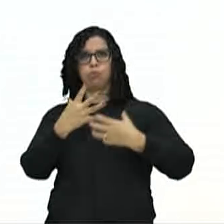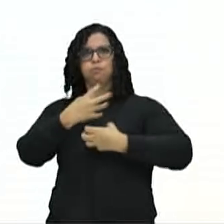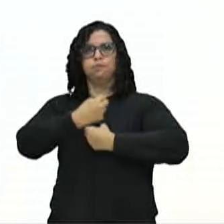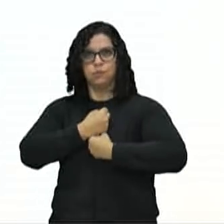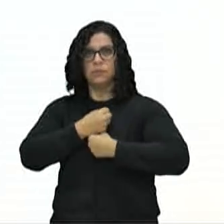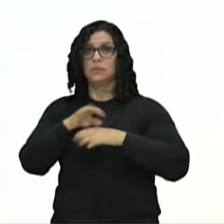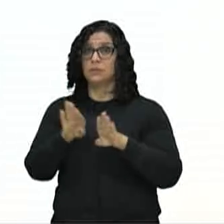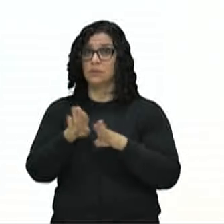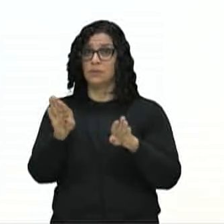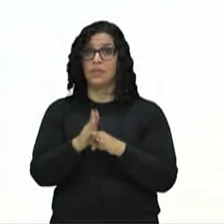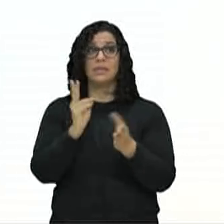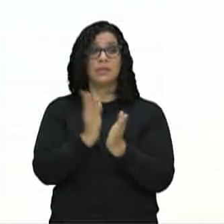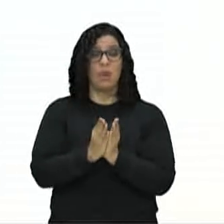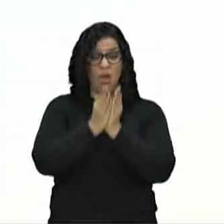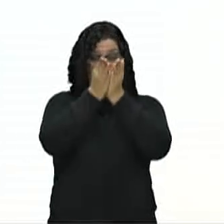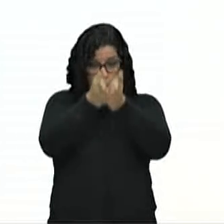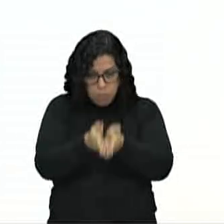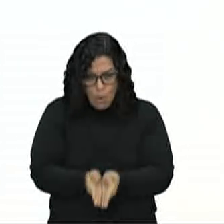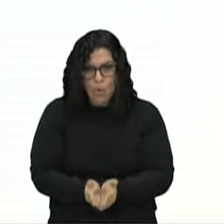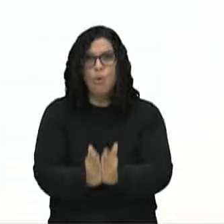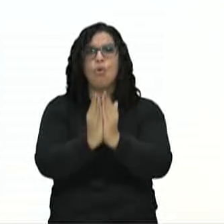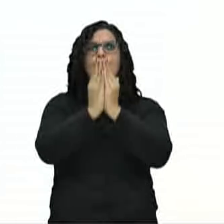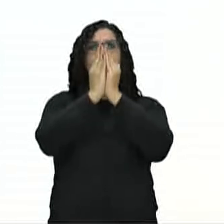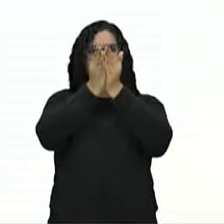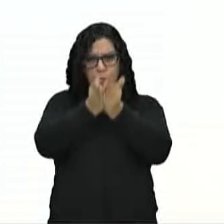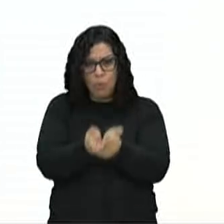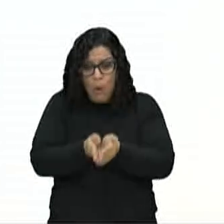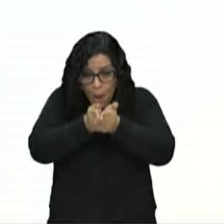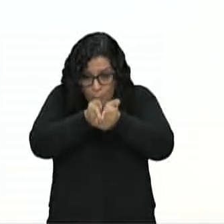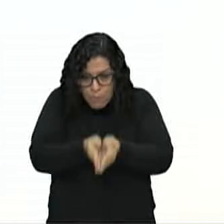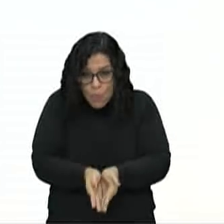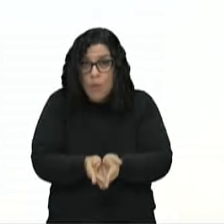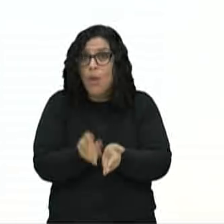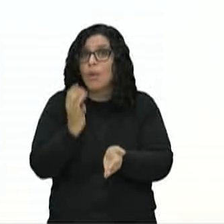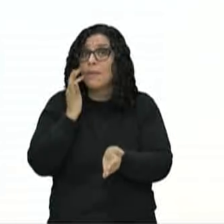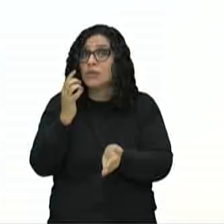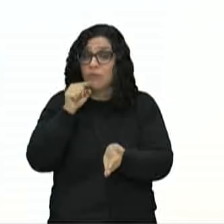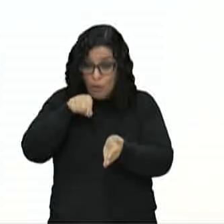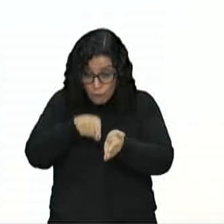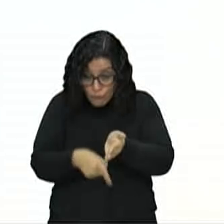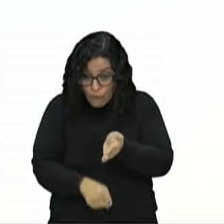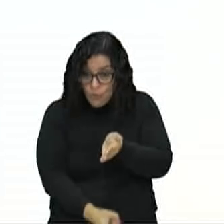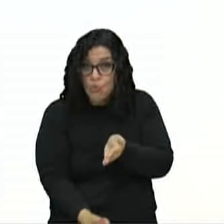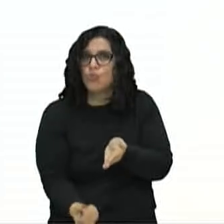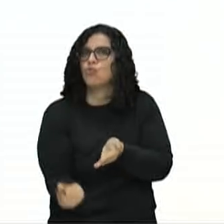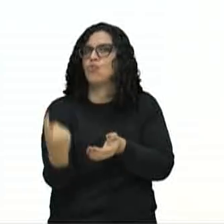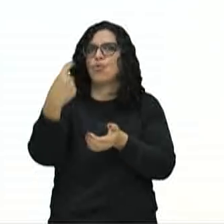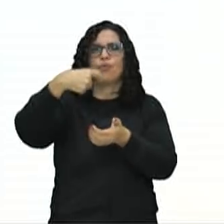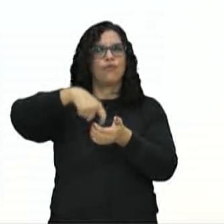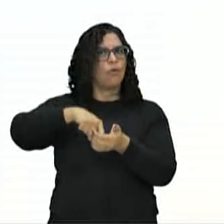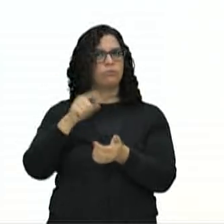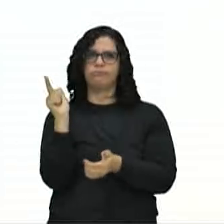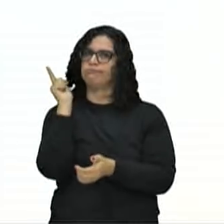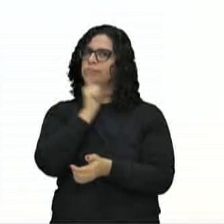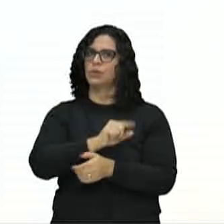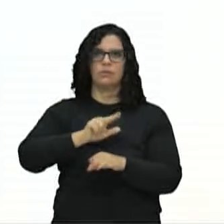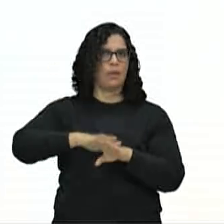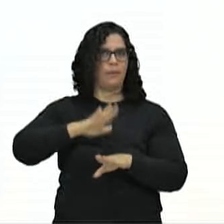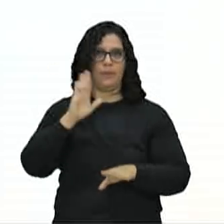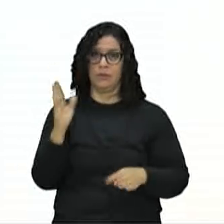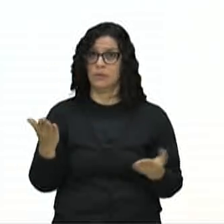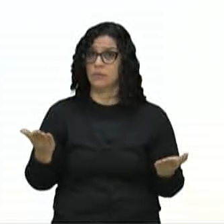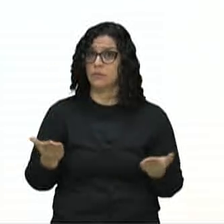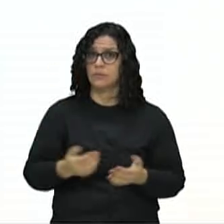cada vez que o navio metia a proa, receava que fosse até o fundo para não mais se